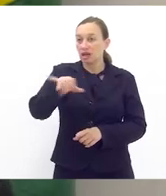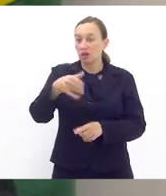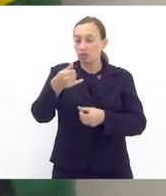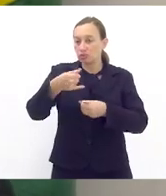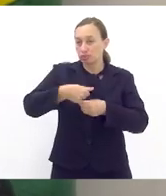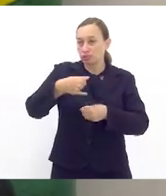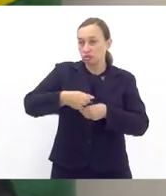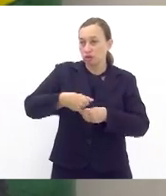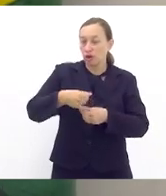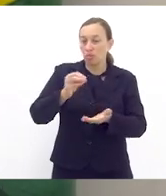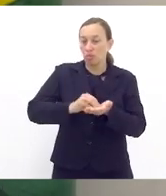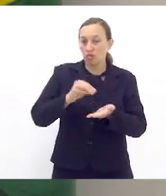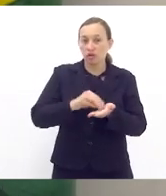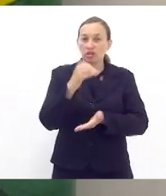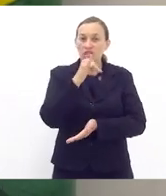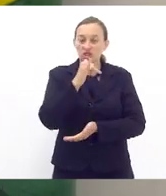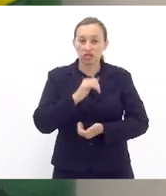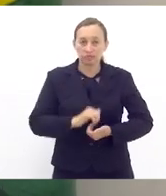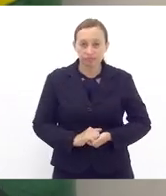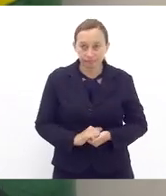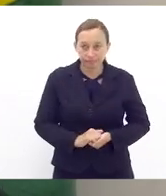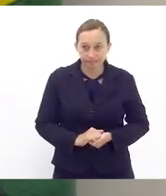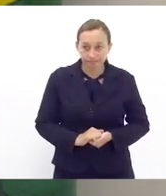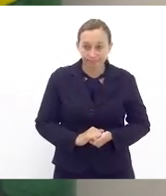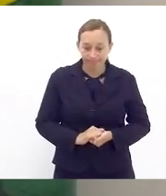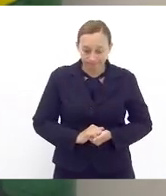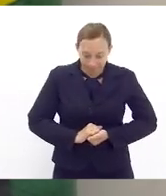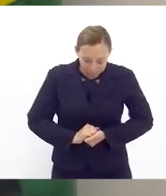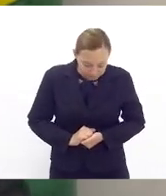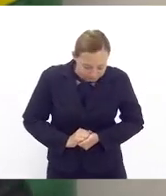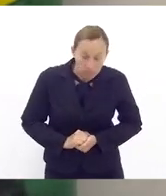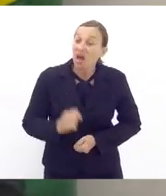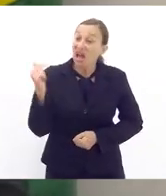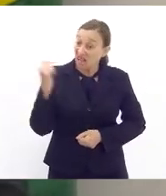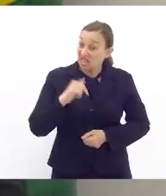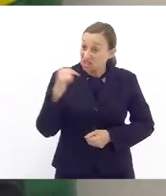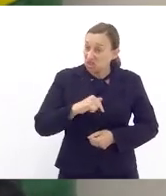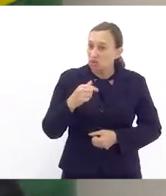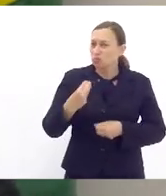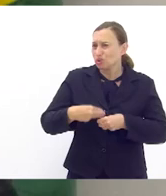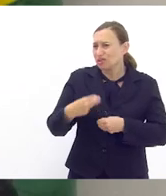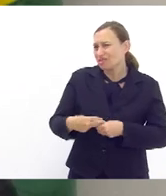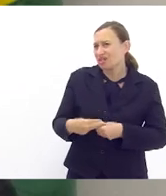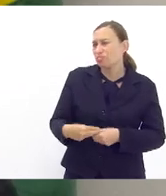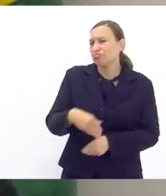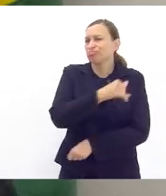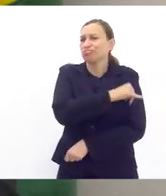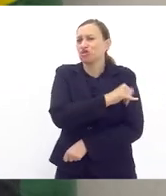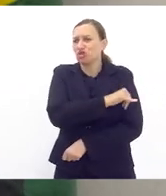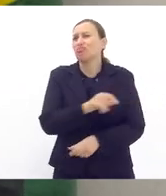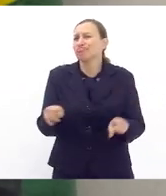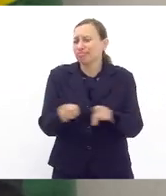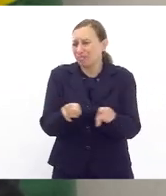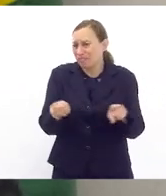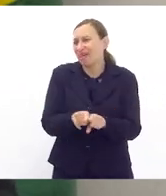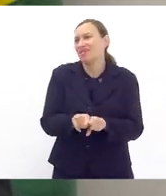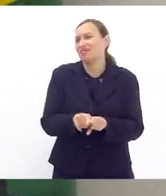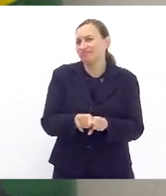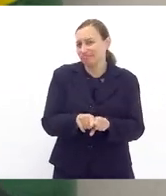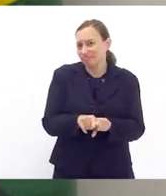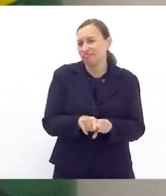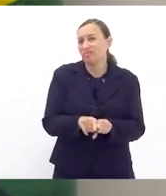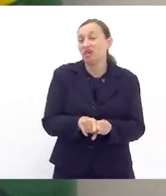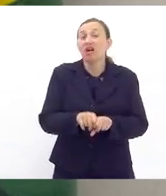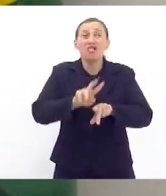por falta de energia elétrica aqui no município do Rio de Janeiro também tenho